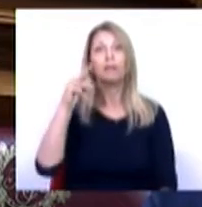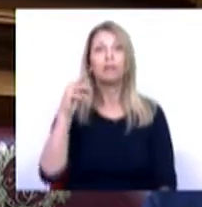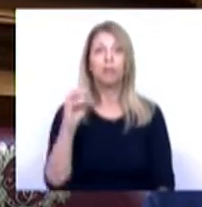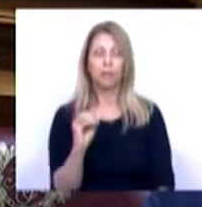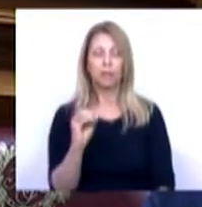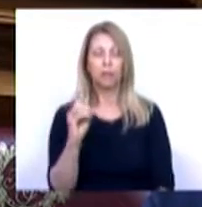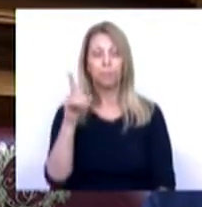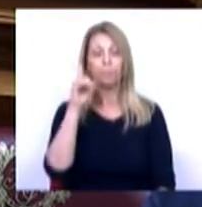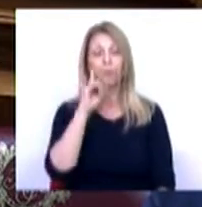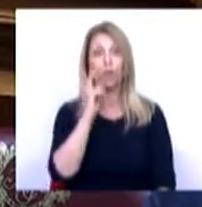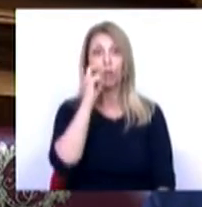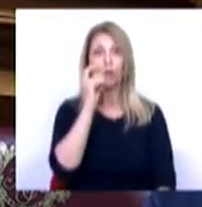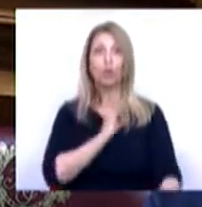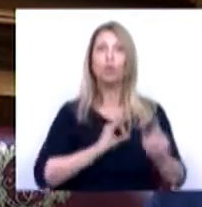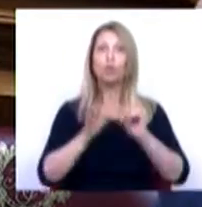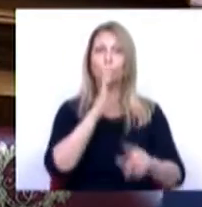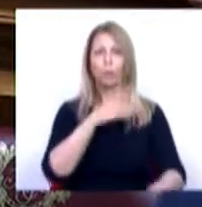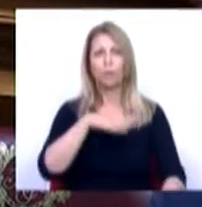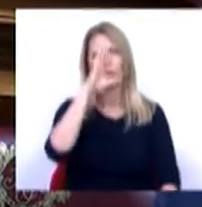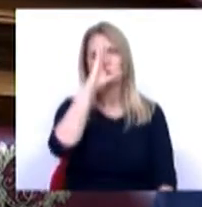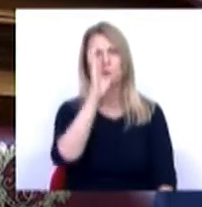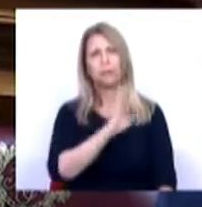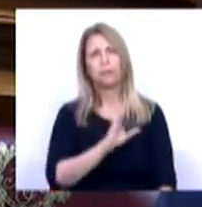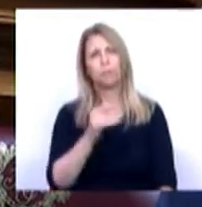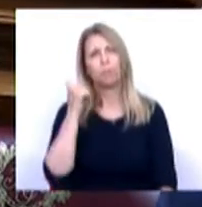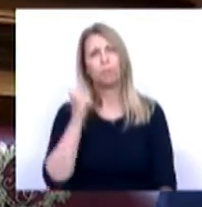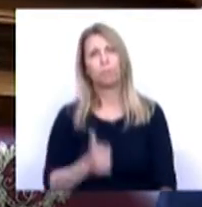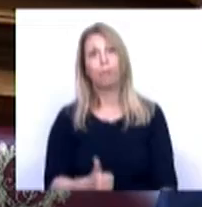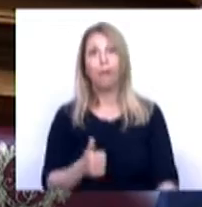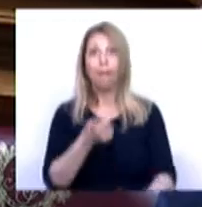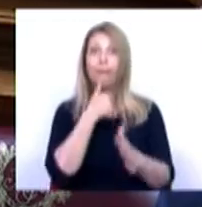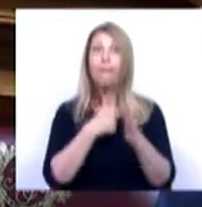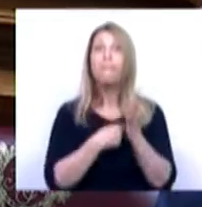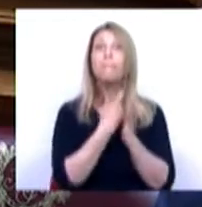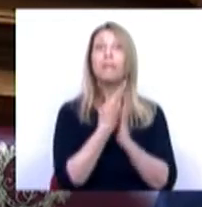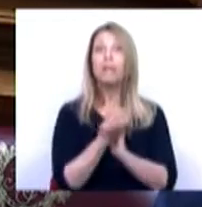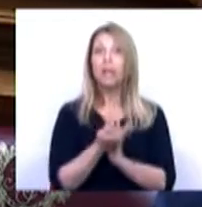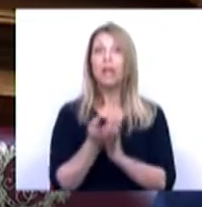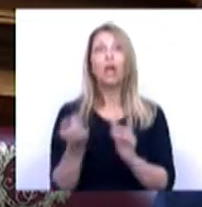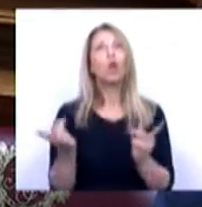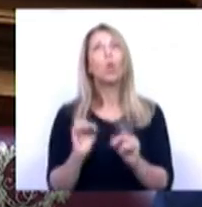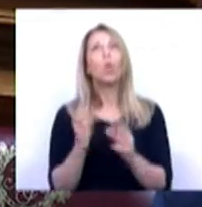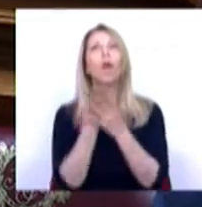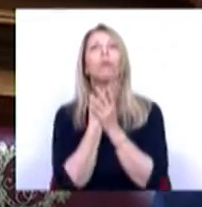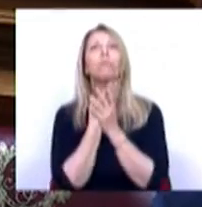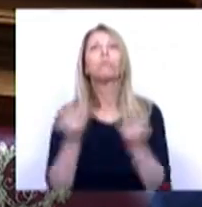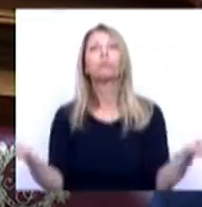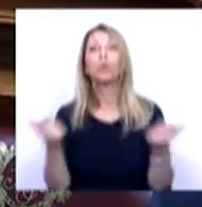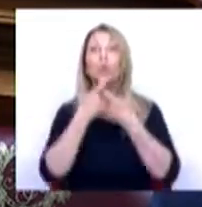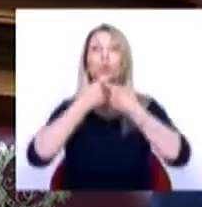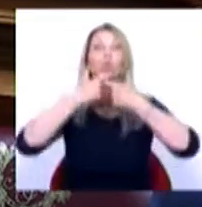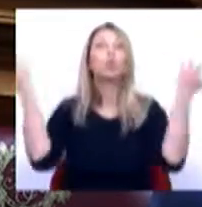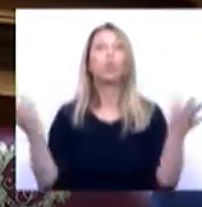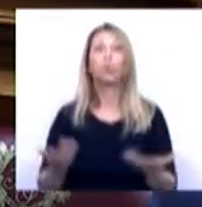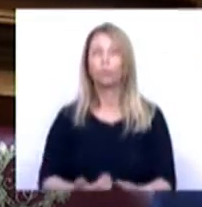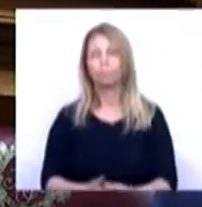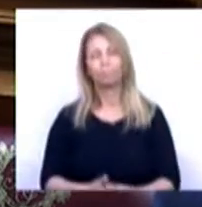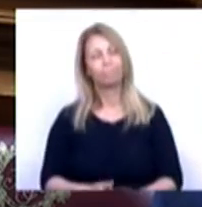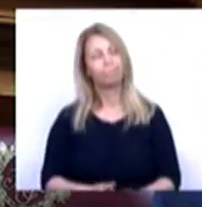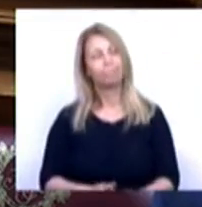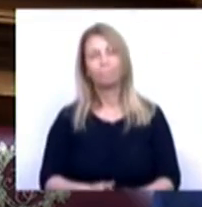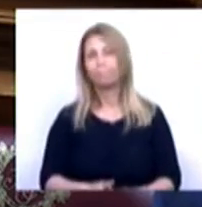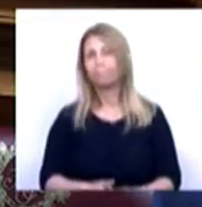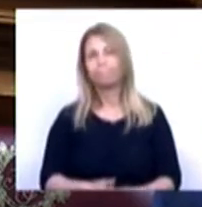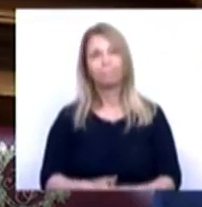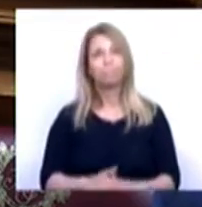Senhoras e senhores deputados, sabemos bem que esta medida não será uma bala de prata, que não resolverá todos os problemas